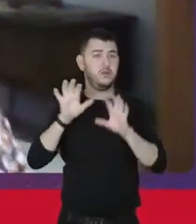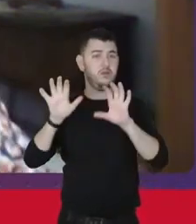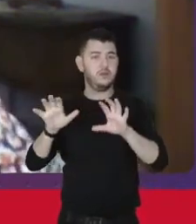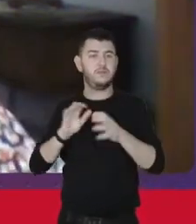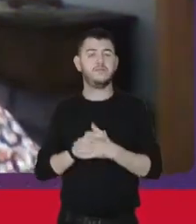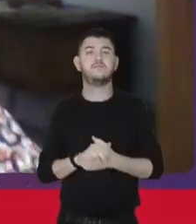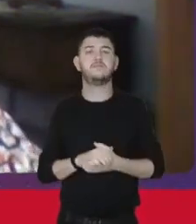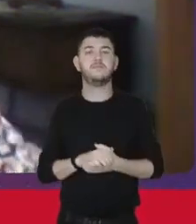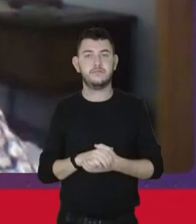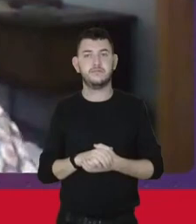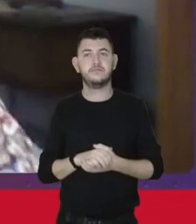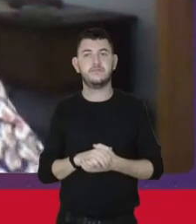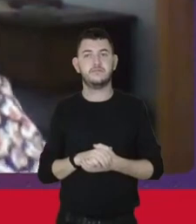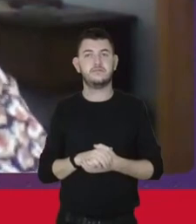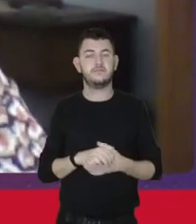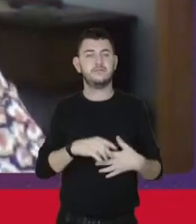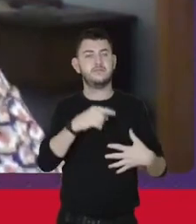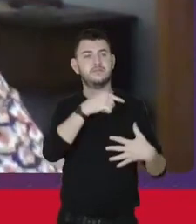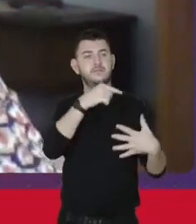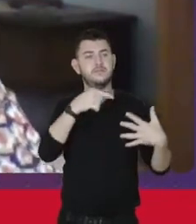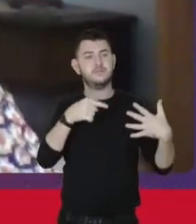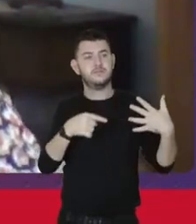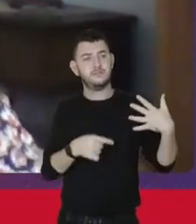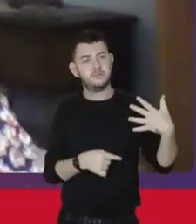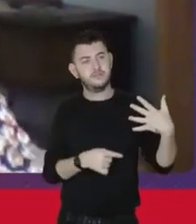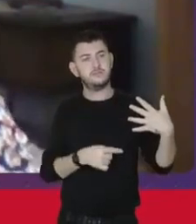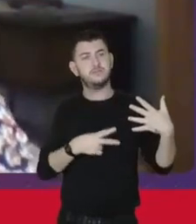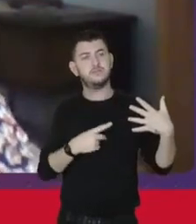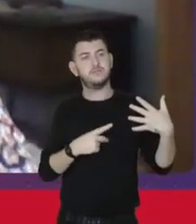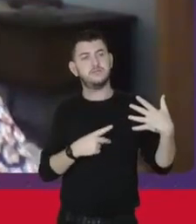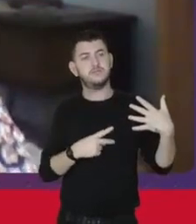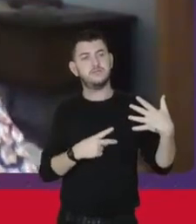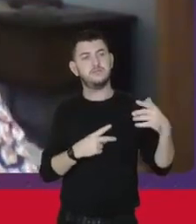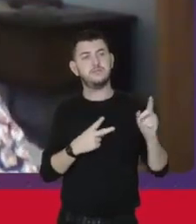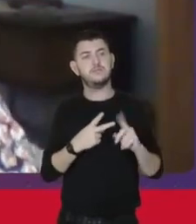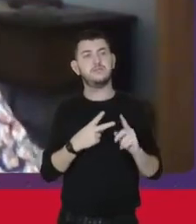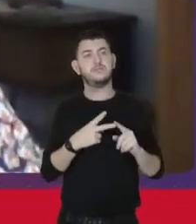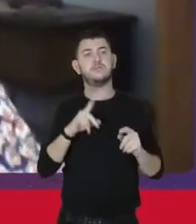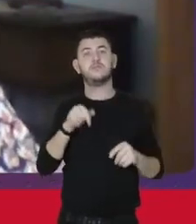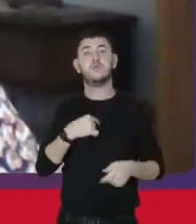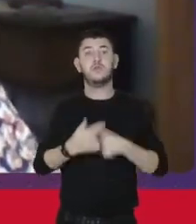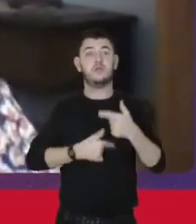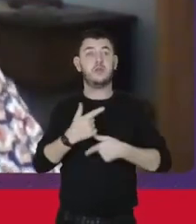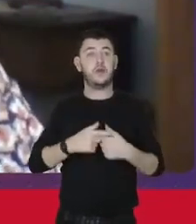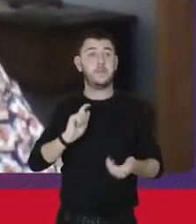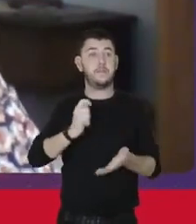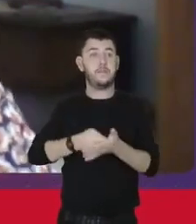E o trabalho não pago, que é realizado no âmbito das